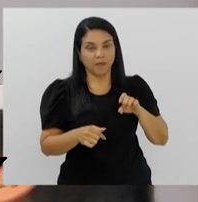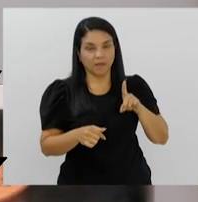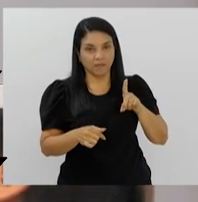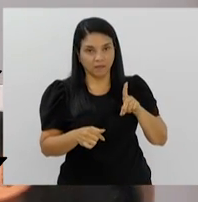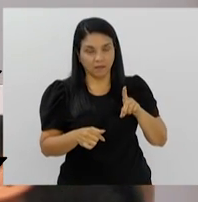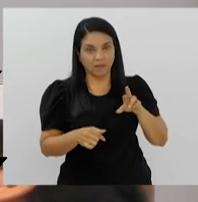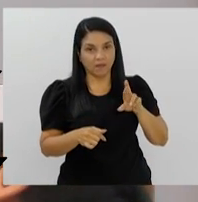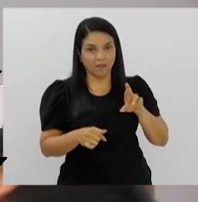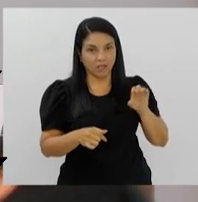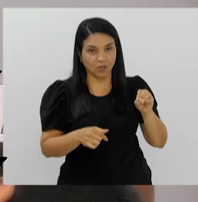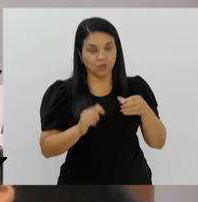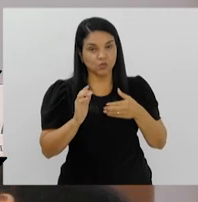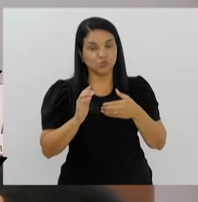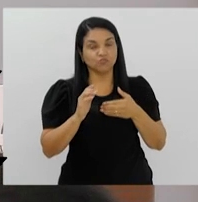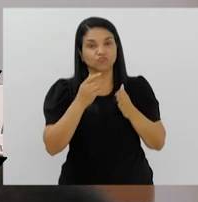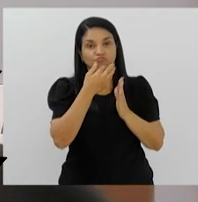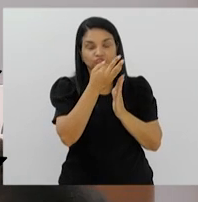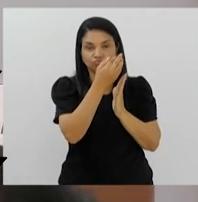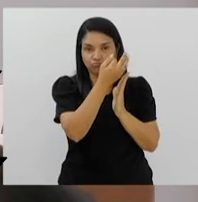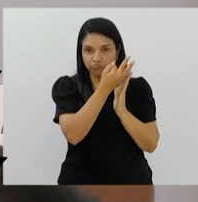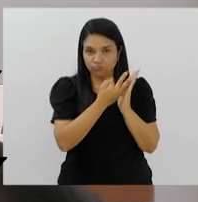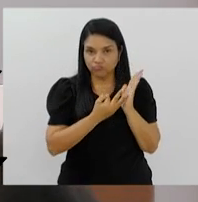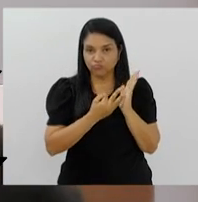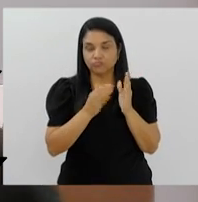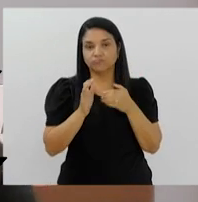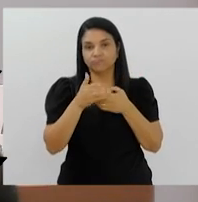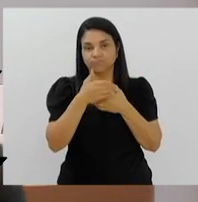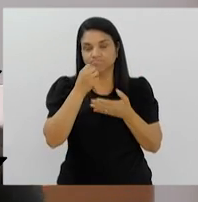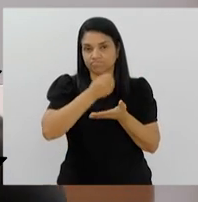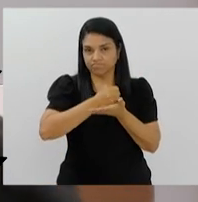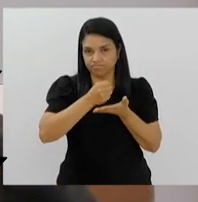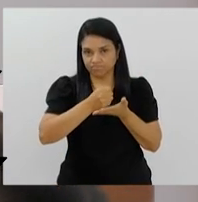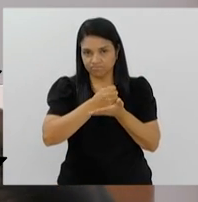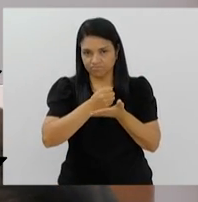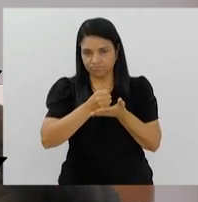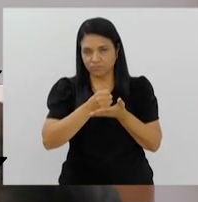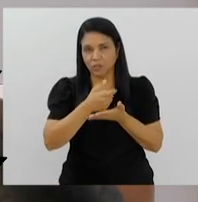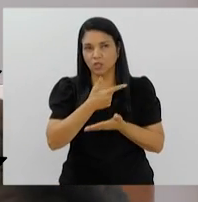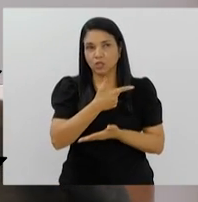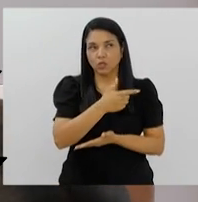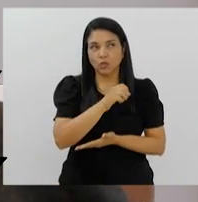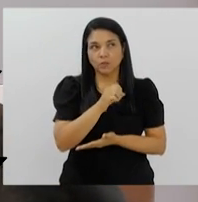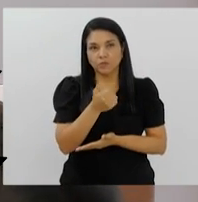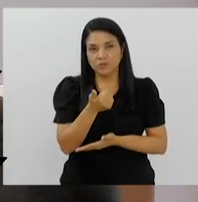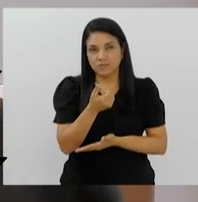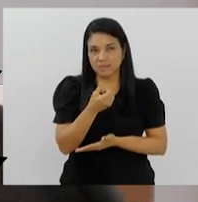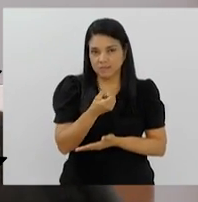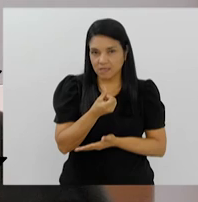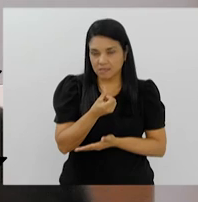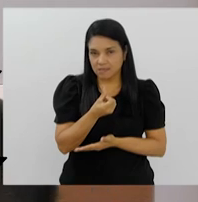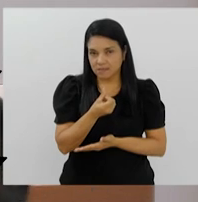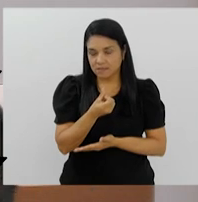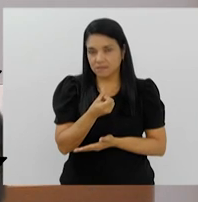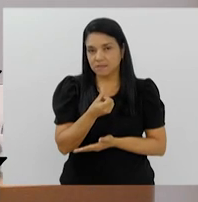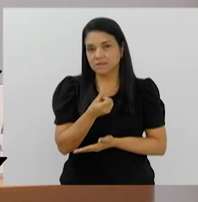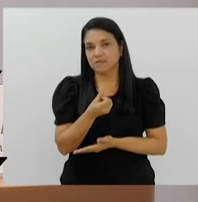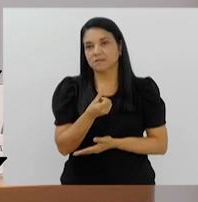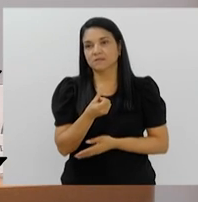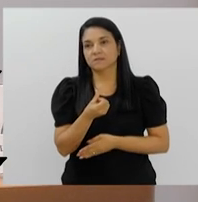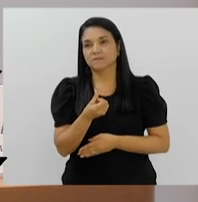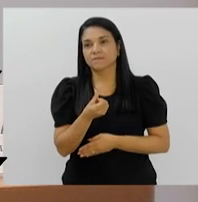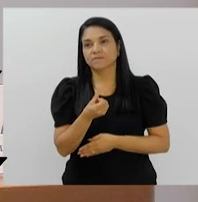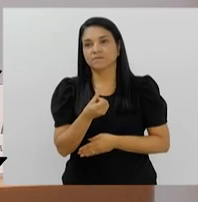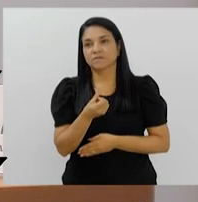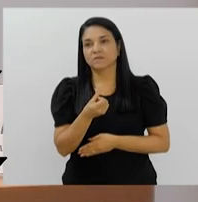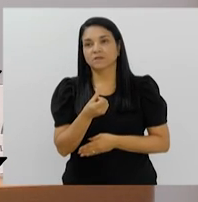termo de compromisso celebrado se não me falha a memória desde 2016 eh